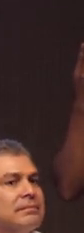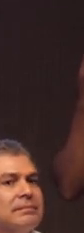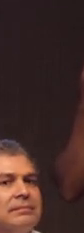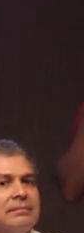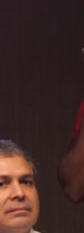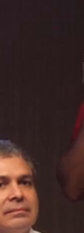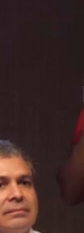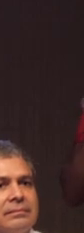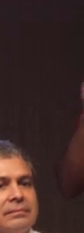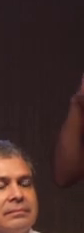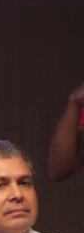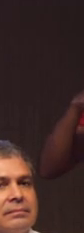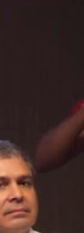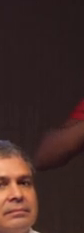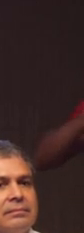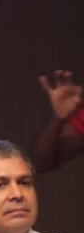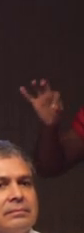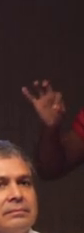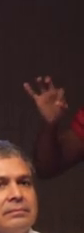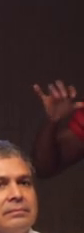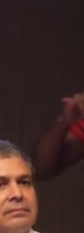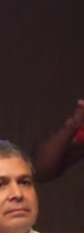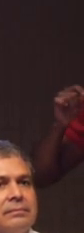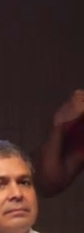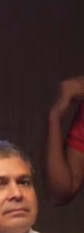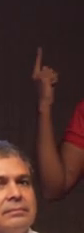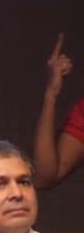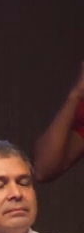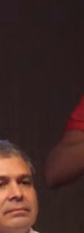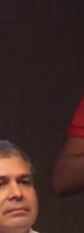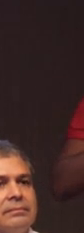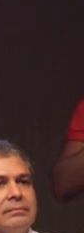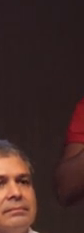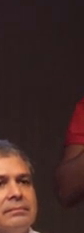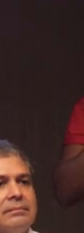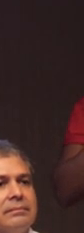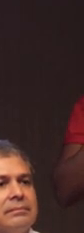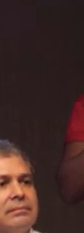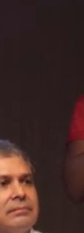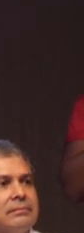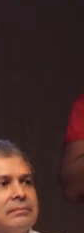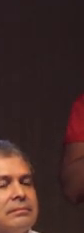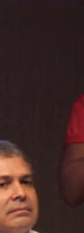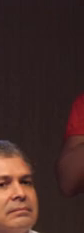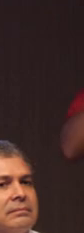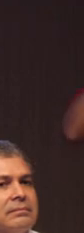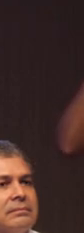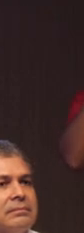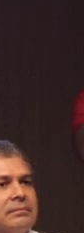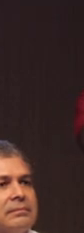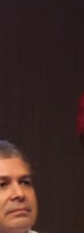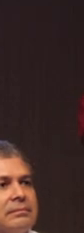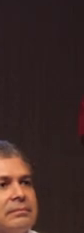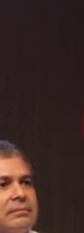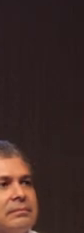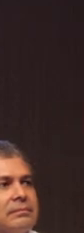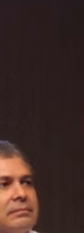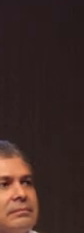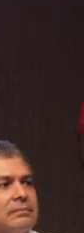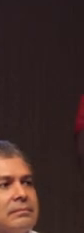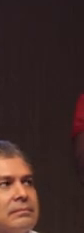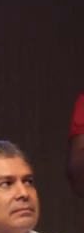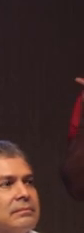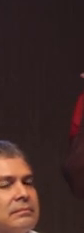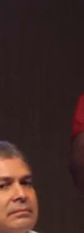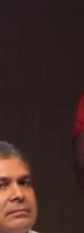30 quilômetros daqui na minha cidade. Vim de BRT, vim de ônibus de lá hoje para cá. Fui prefeita lá, de 2013 a 2016.